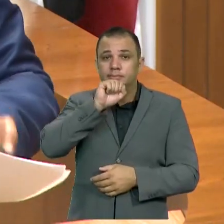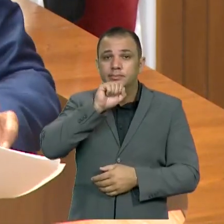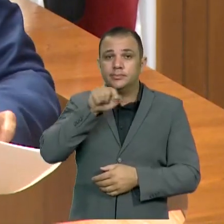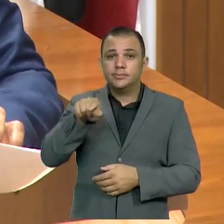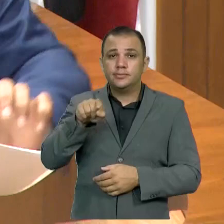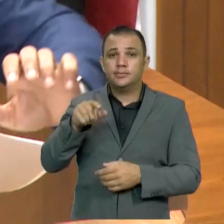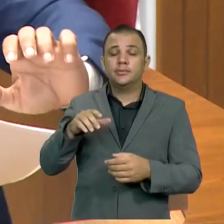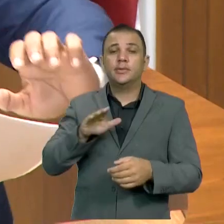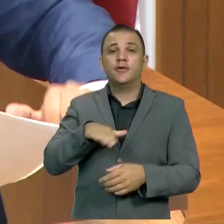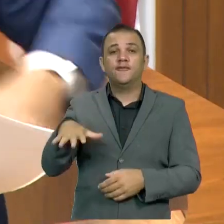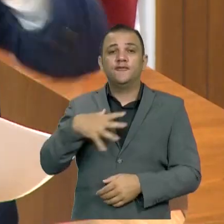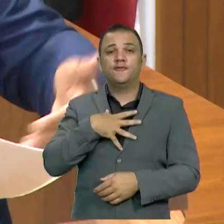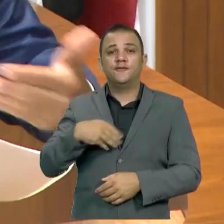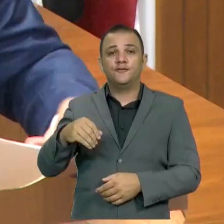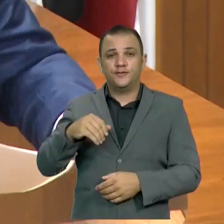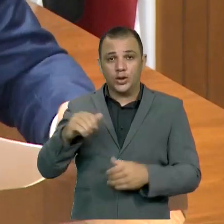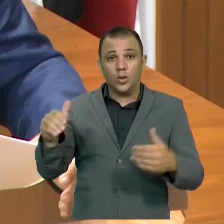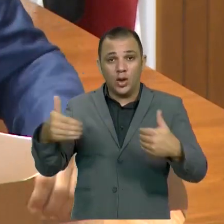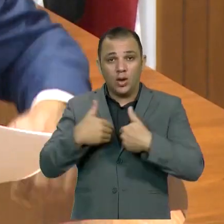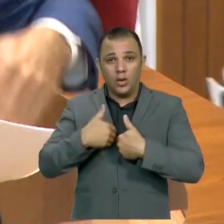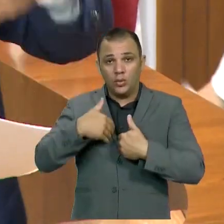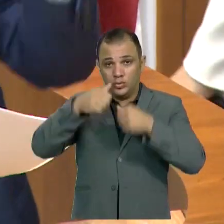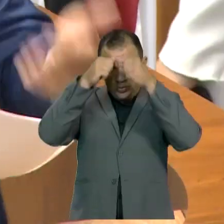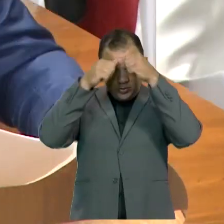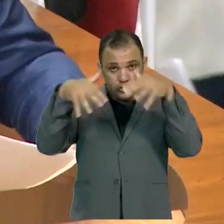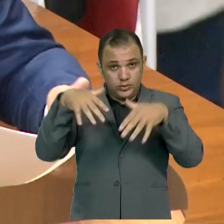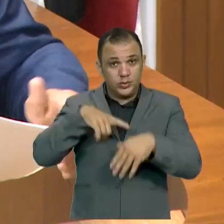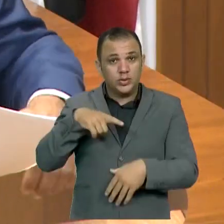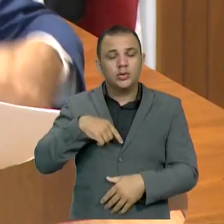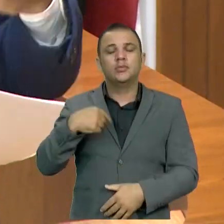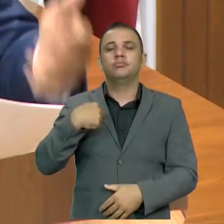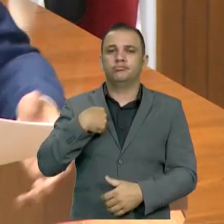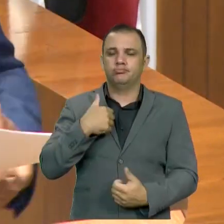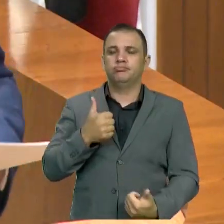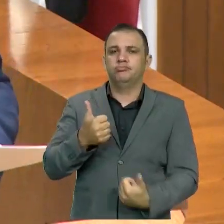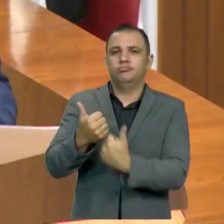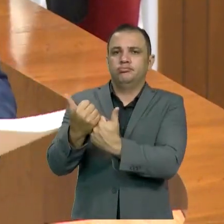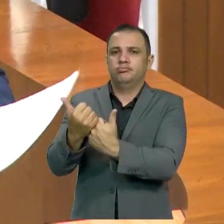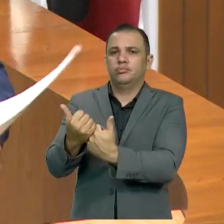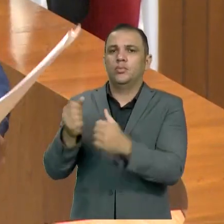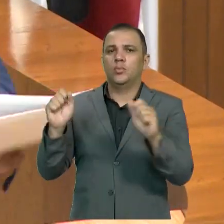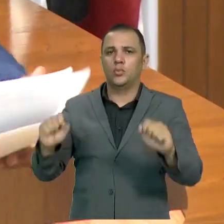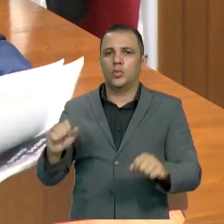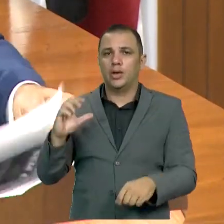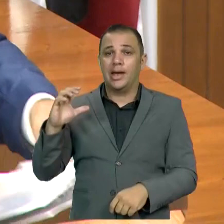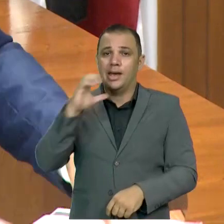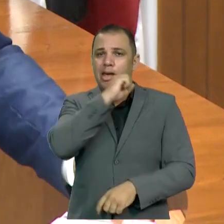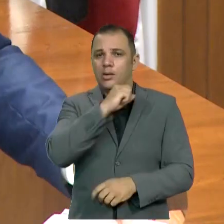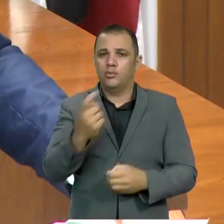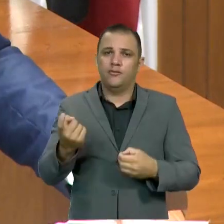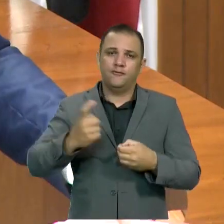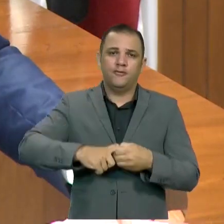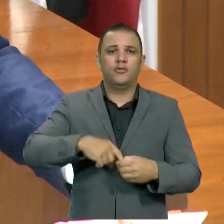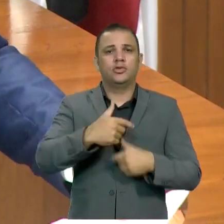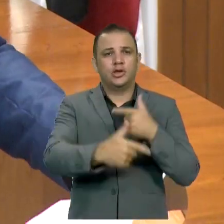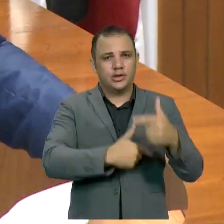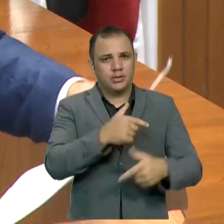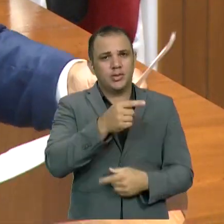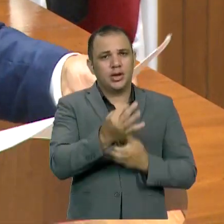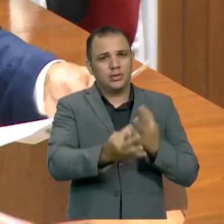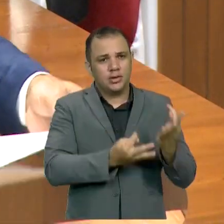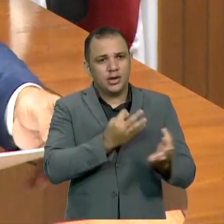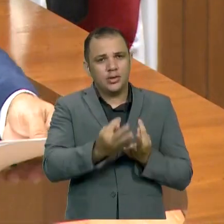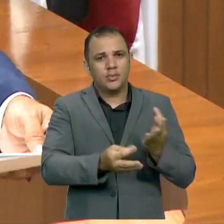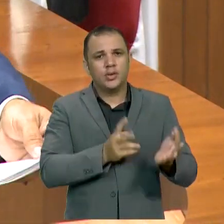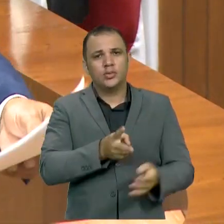que possa retornar o mais rápido possível as atividades e o tratamento na clínica